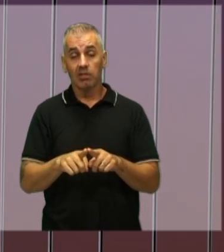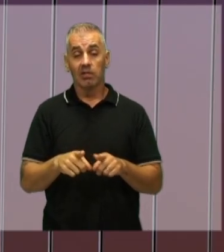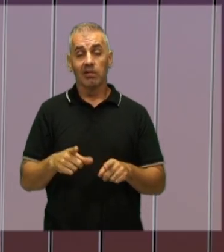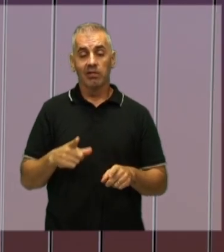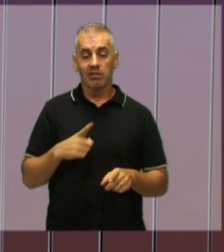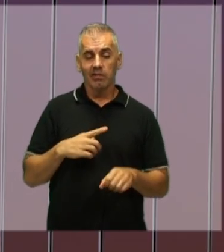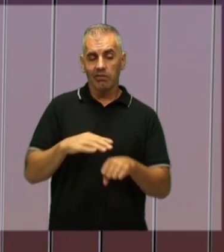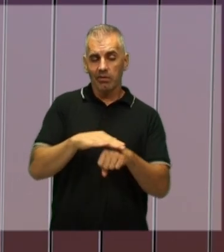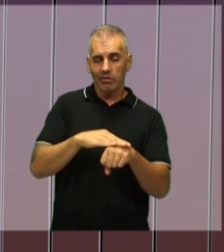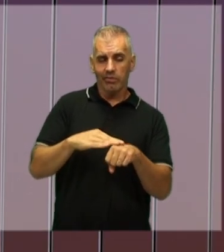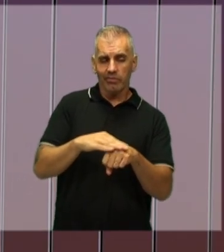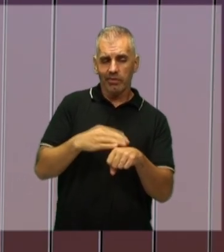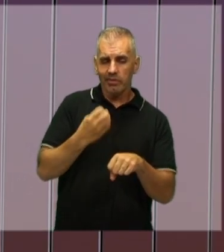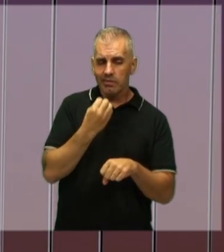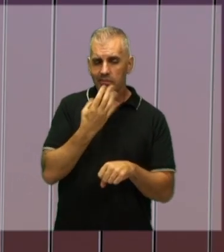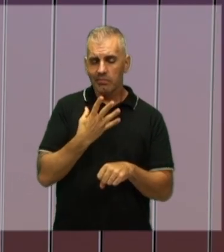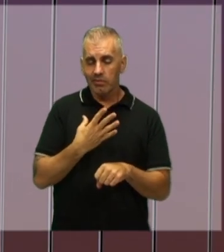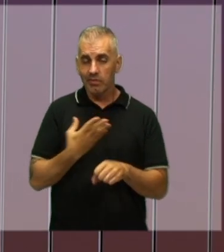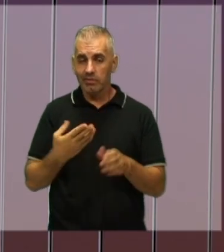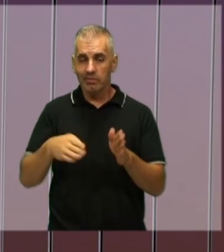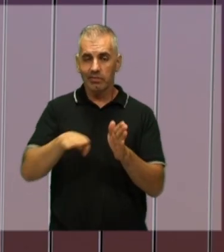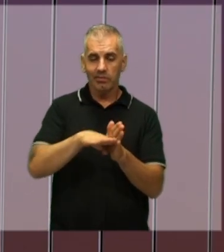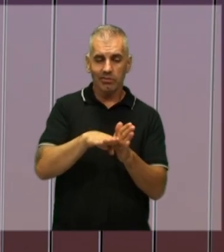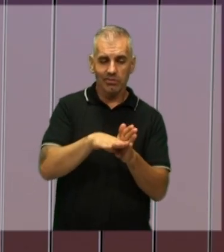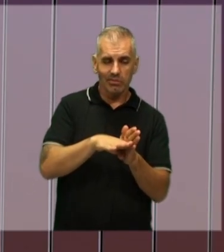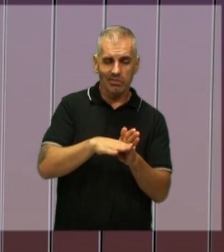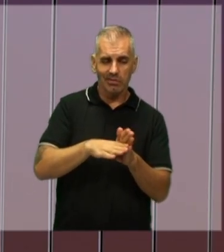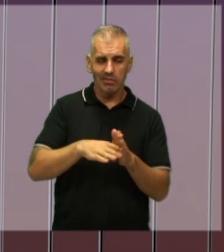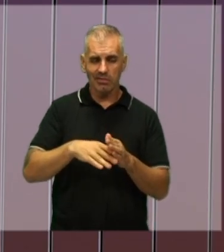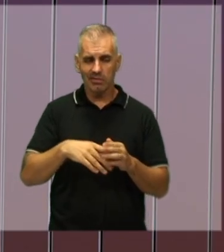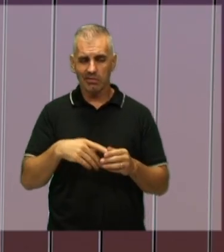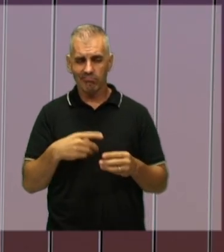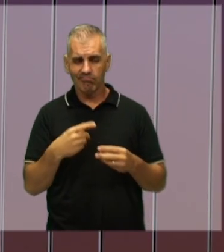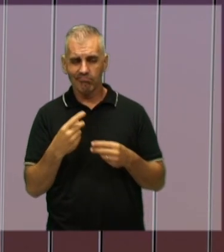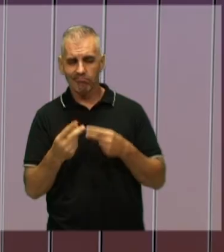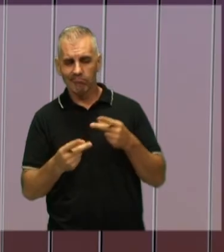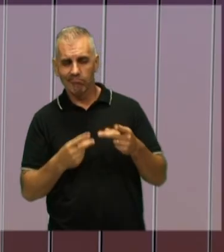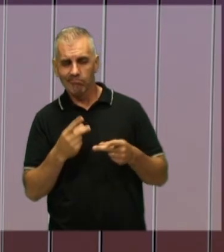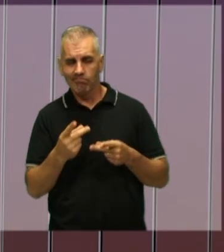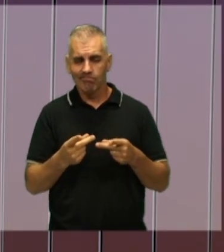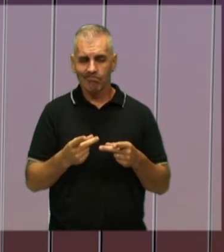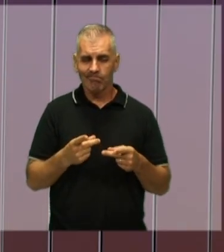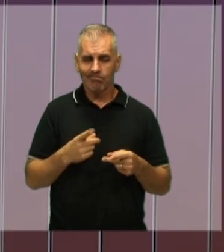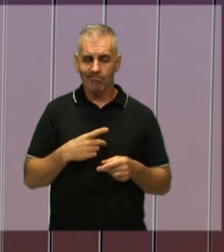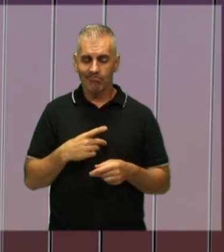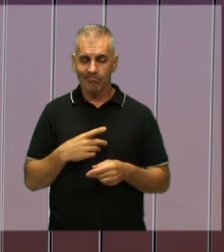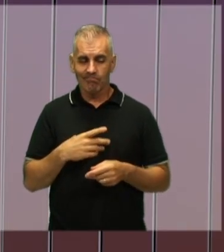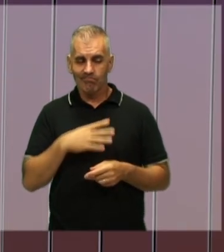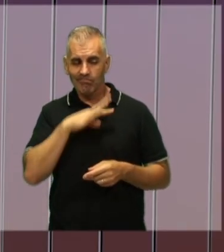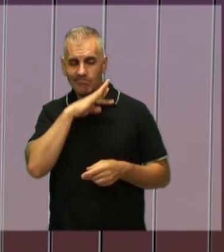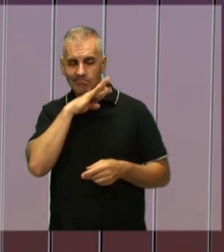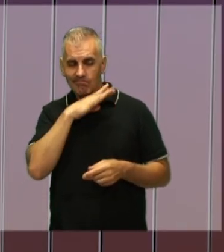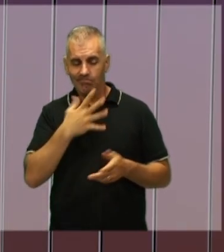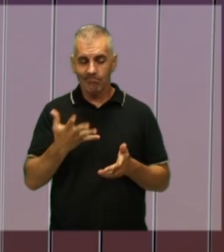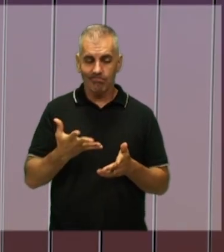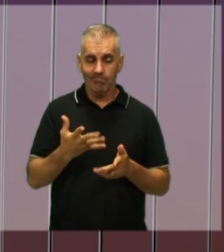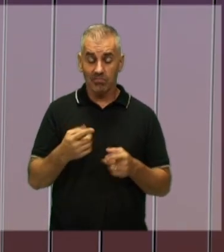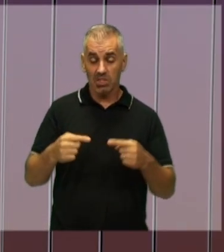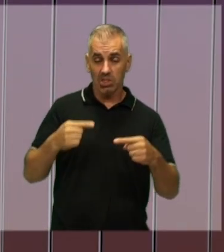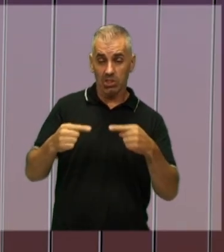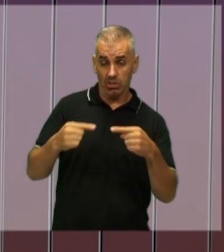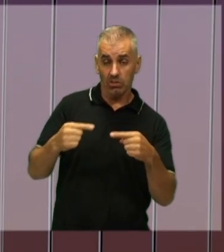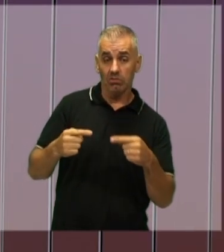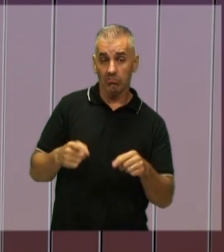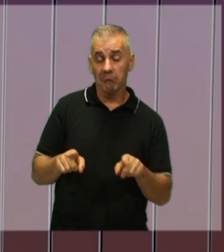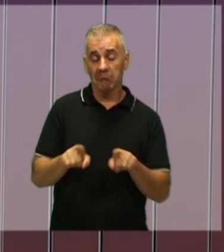né? Se chega alguma coisa que desagrada a casa, eles ouvem, é discutido e tal. E